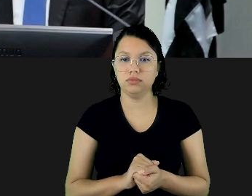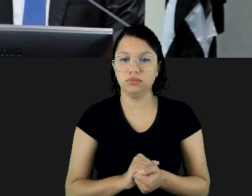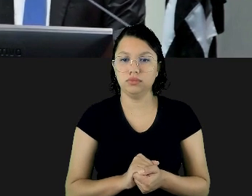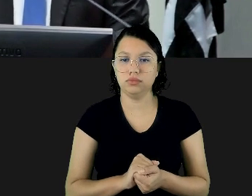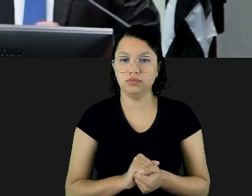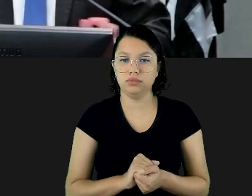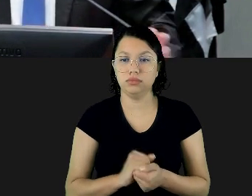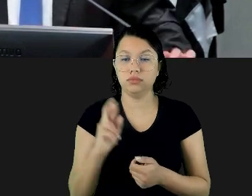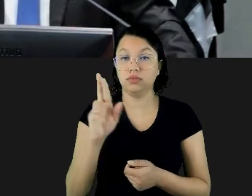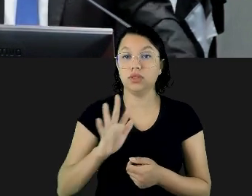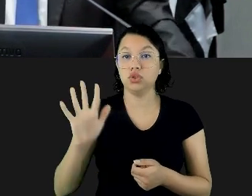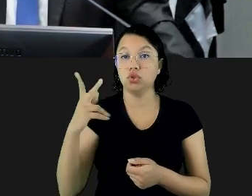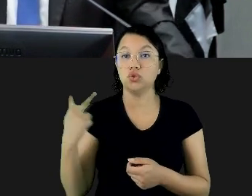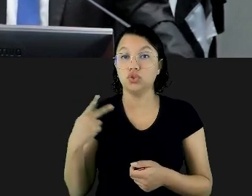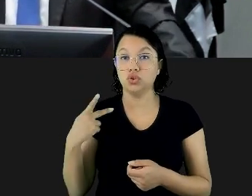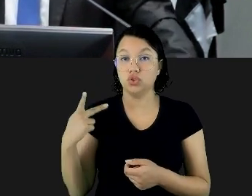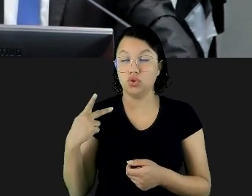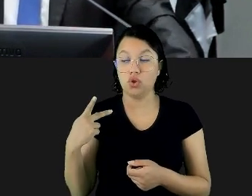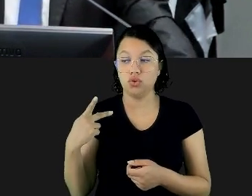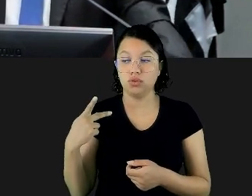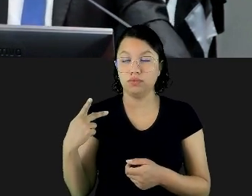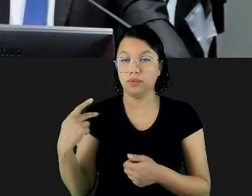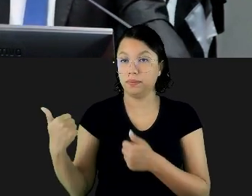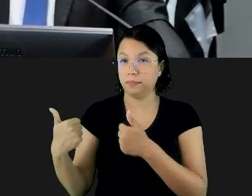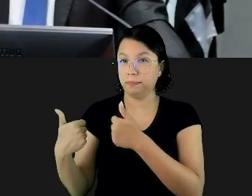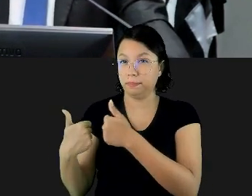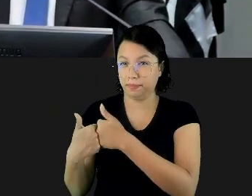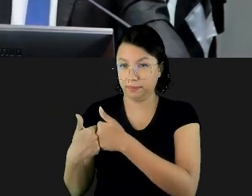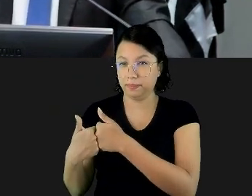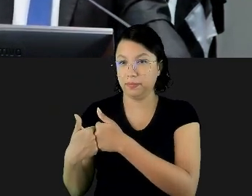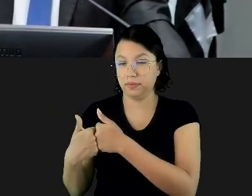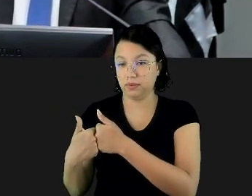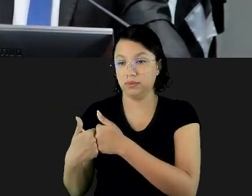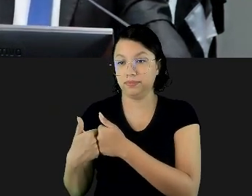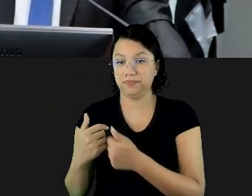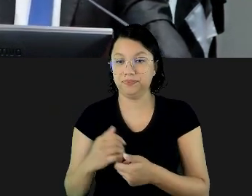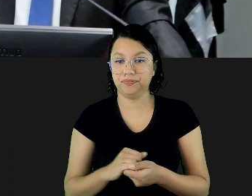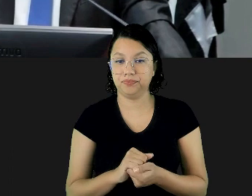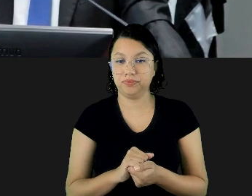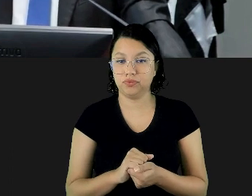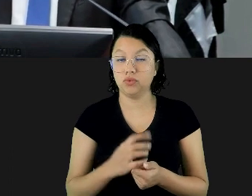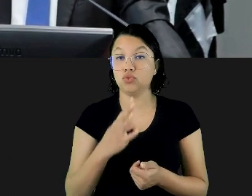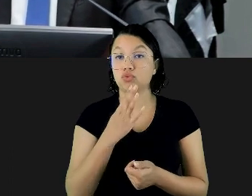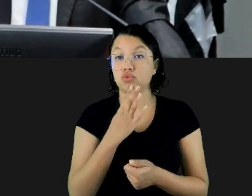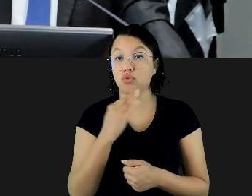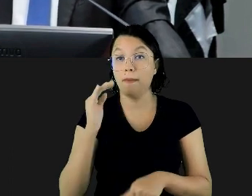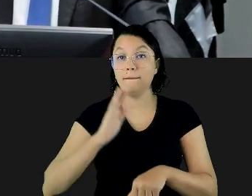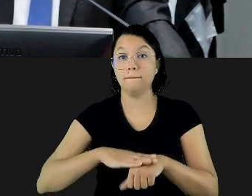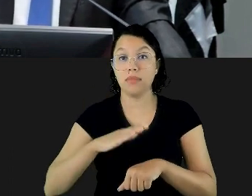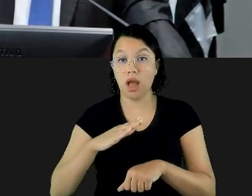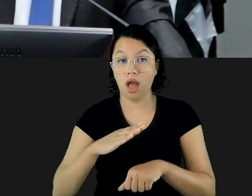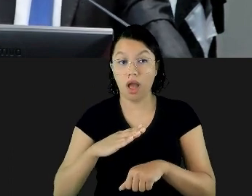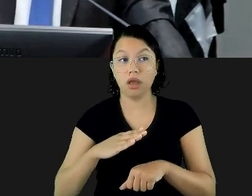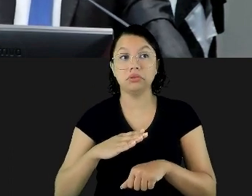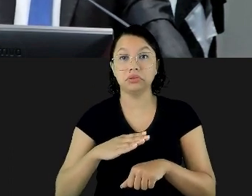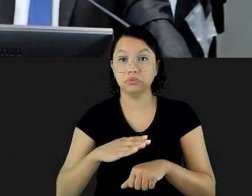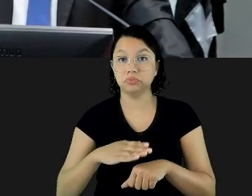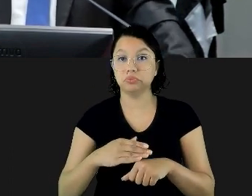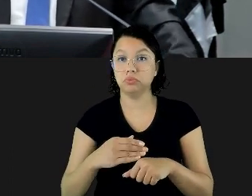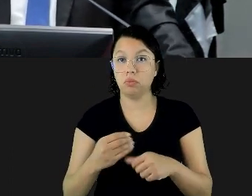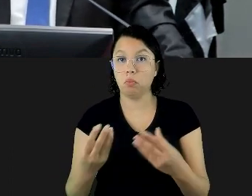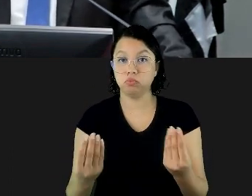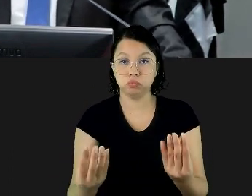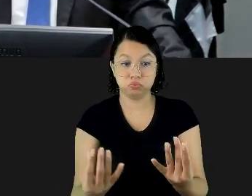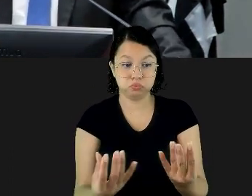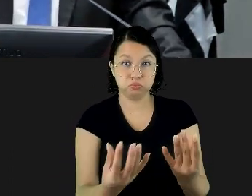Regiões da nossa fronteira, as conhecidas como as mais produtivas do estado. Mato